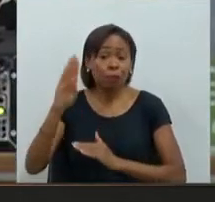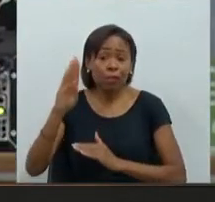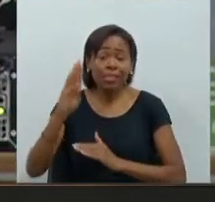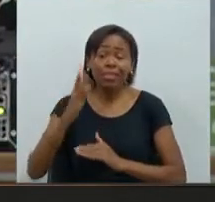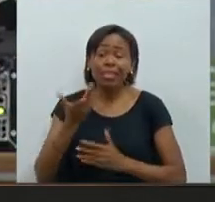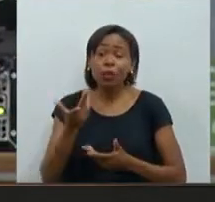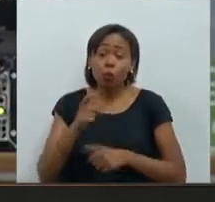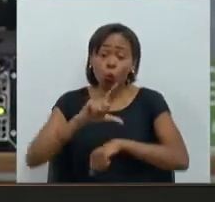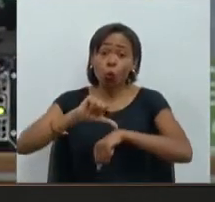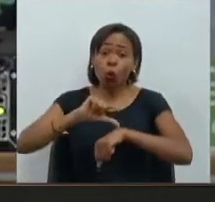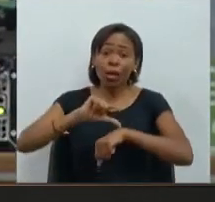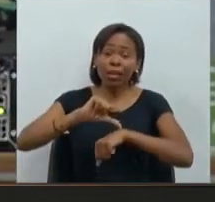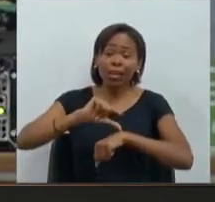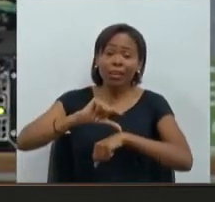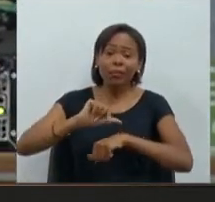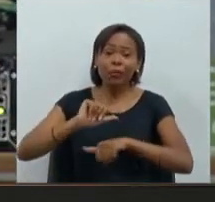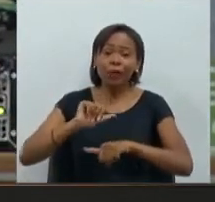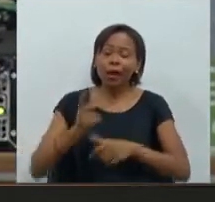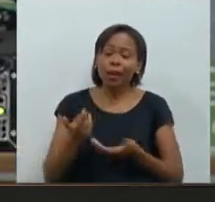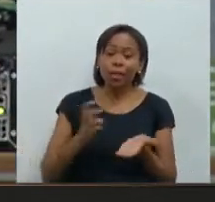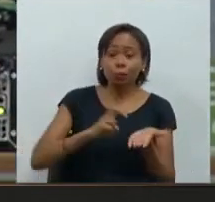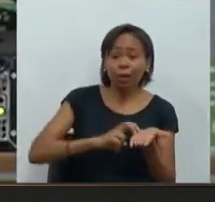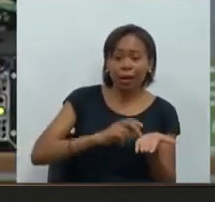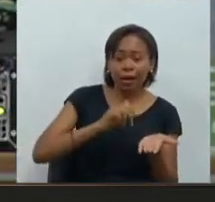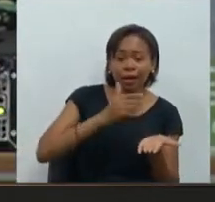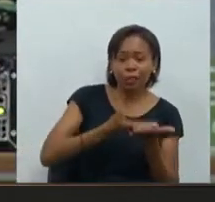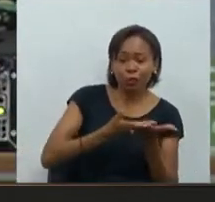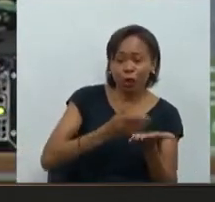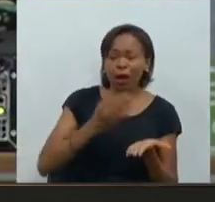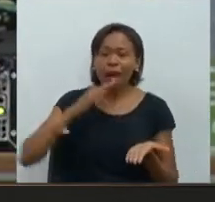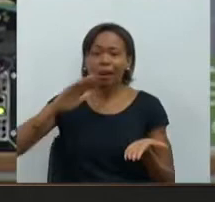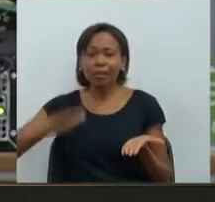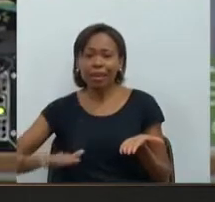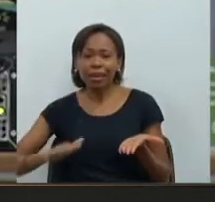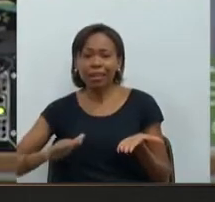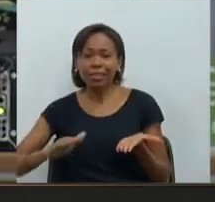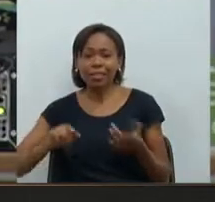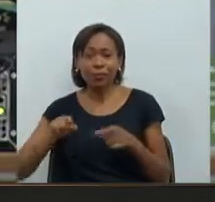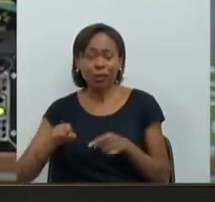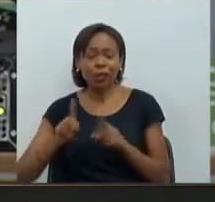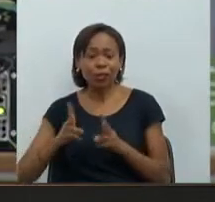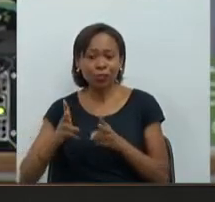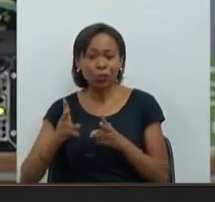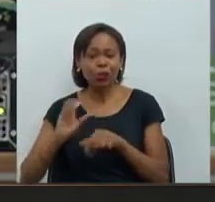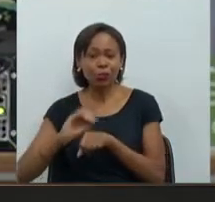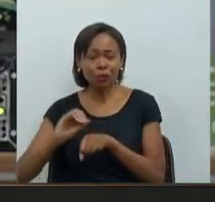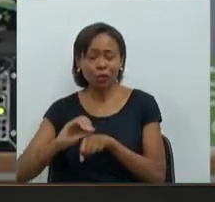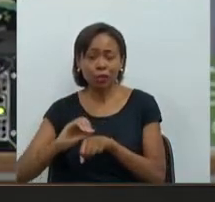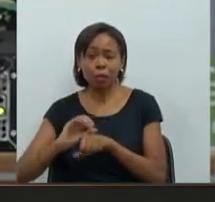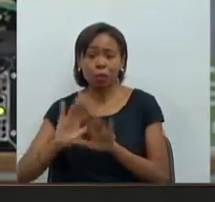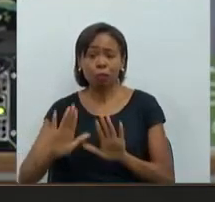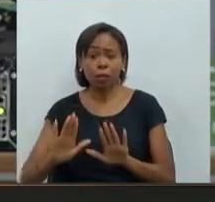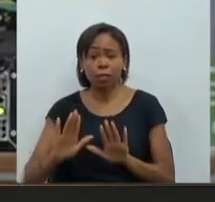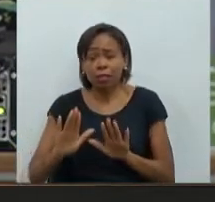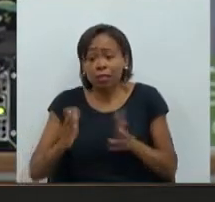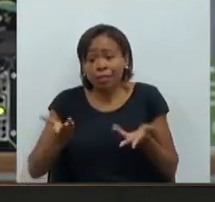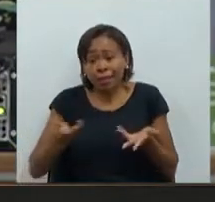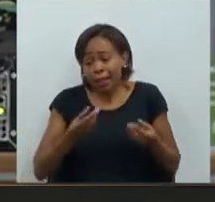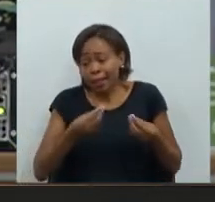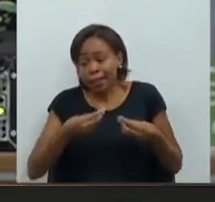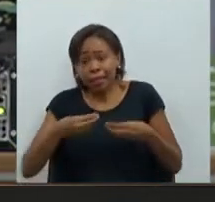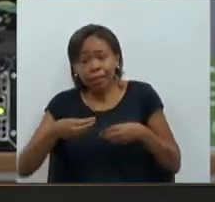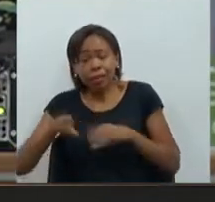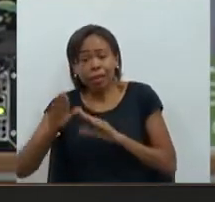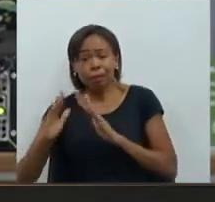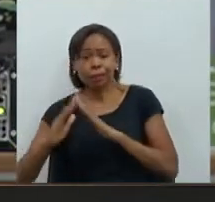sendo oferecidas para eles, mas voltar em casa para levar outra vez, não vão. Não vão, muitos não